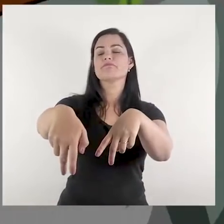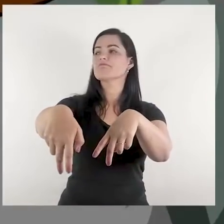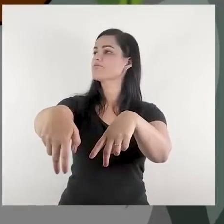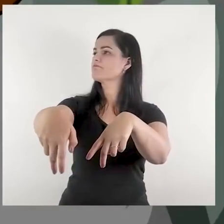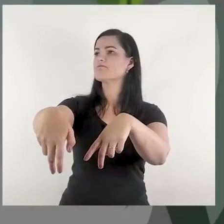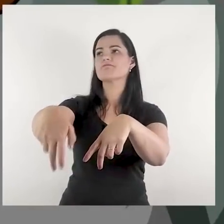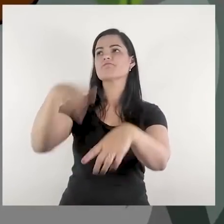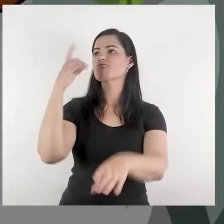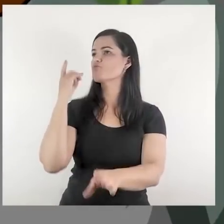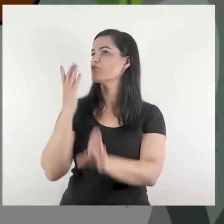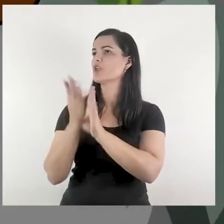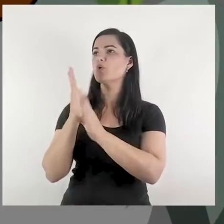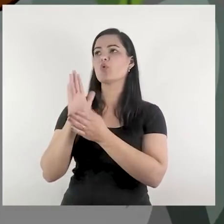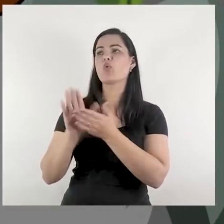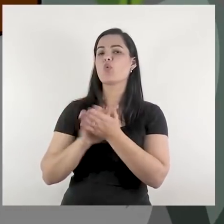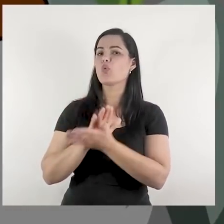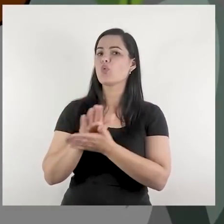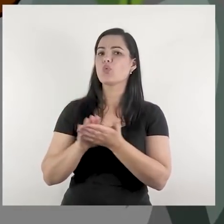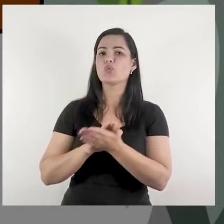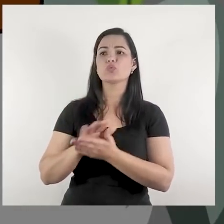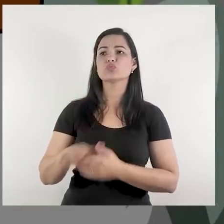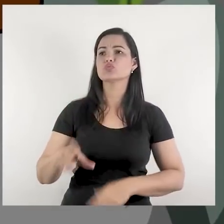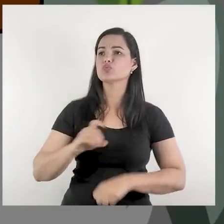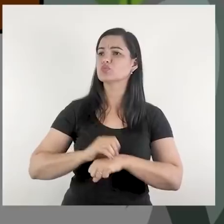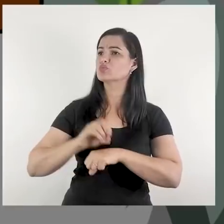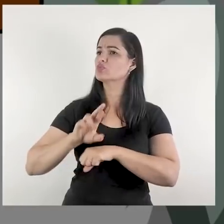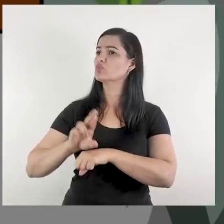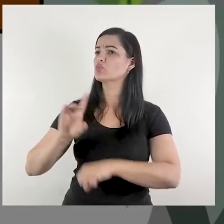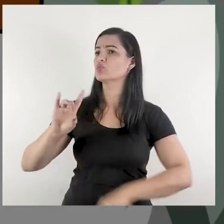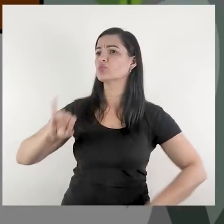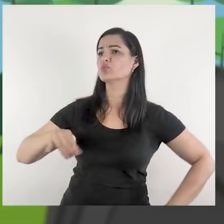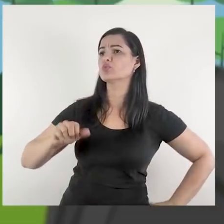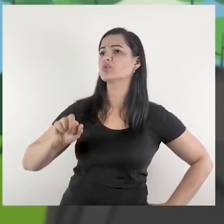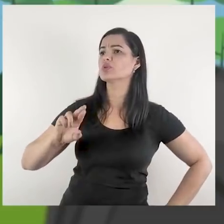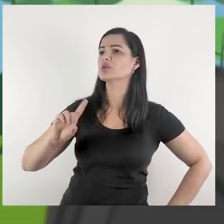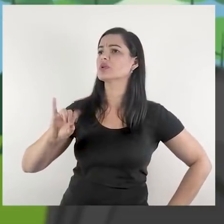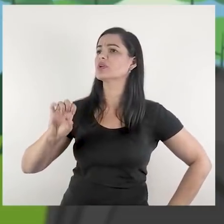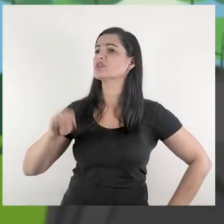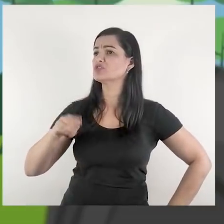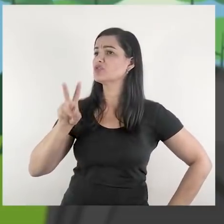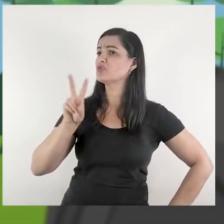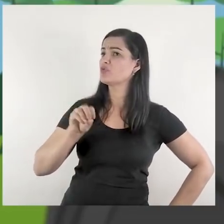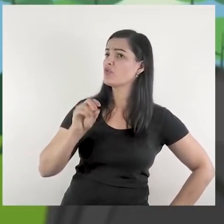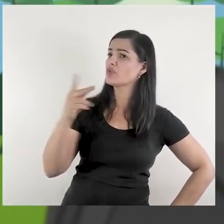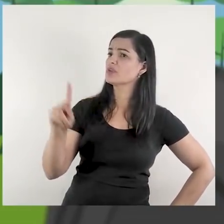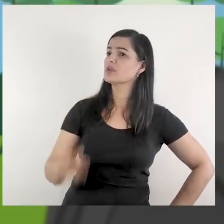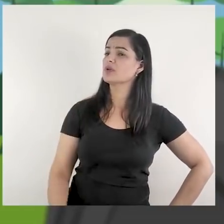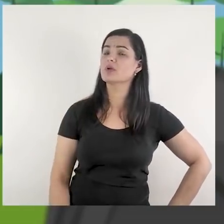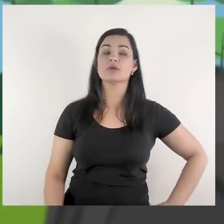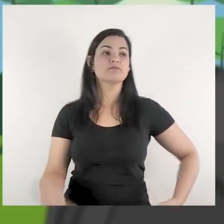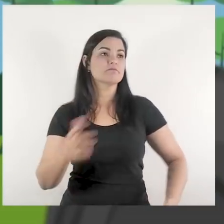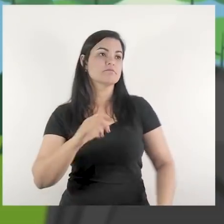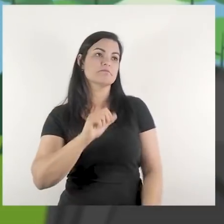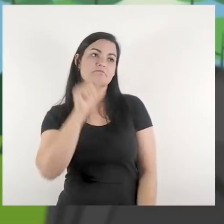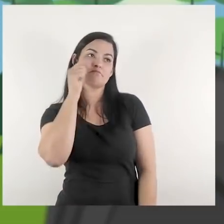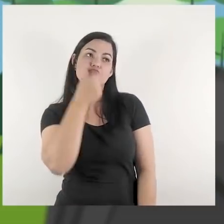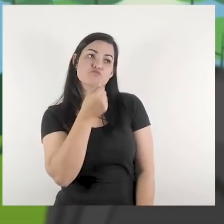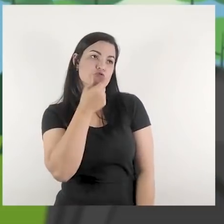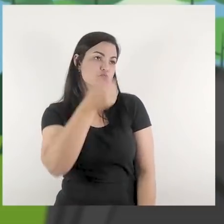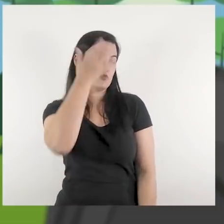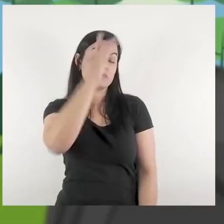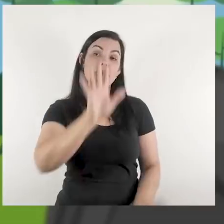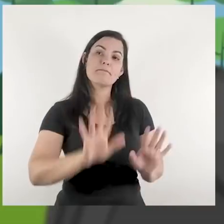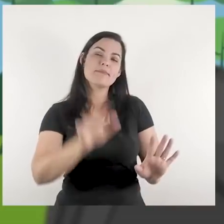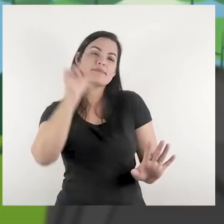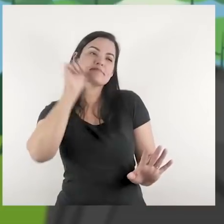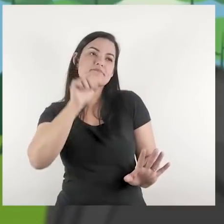Nada de Doutor Jardim. O que o Aladim faria numa hora como essa? O Aladim eu não sei, mas a princesa, que é muito